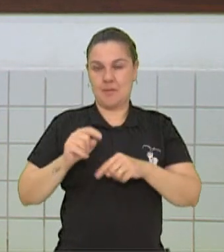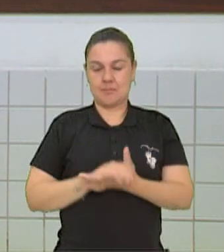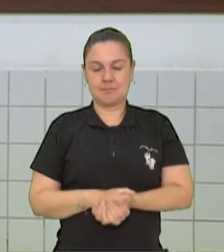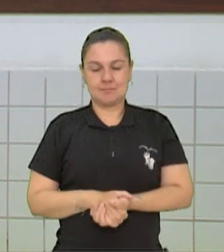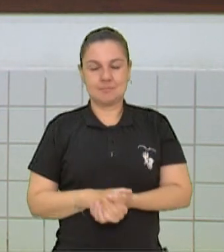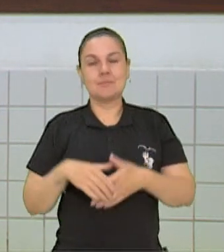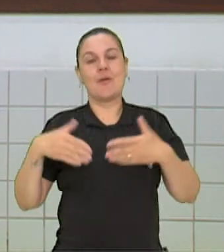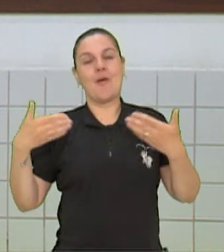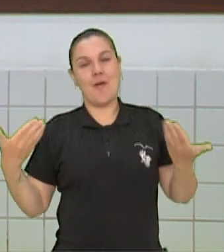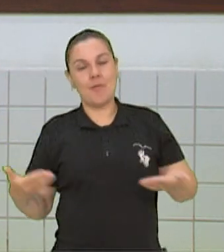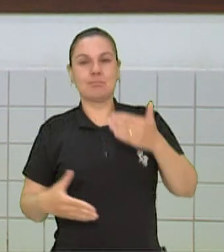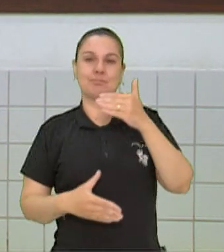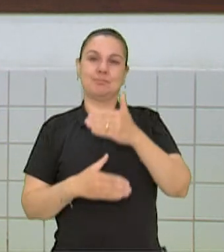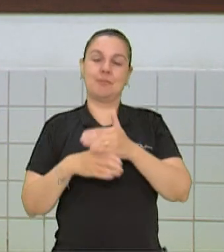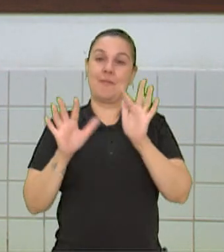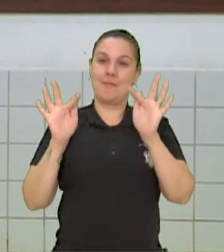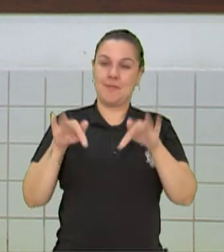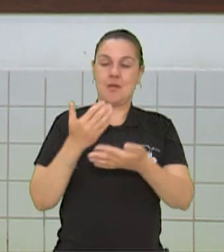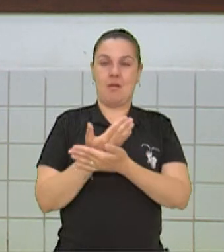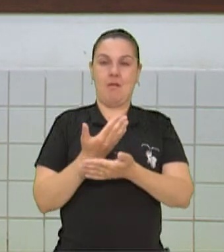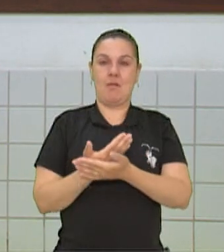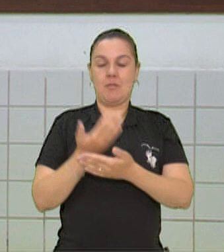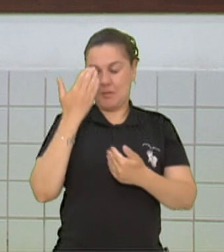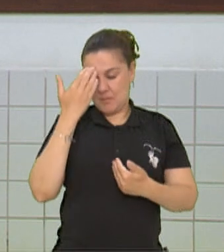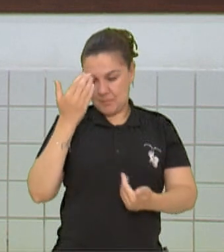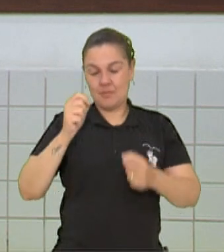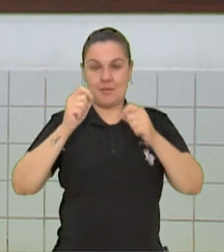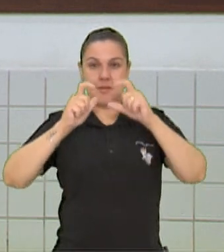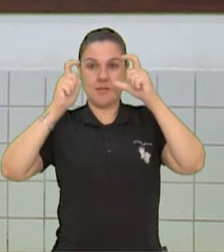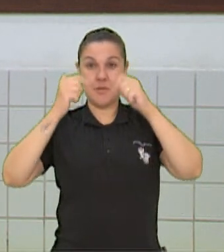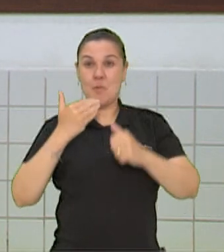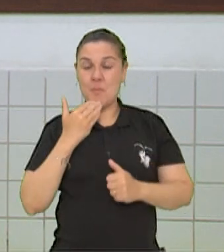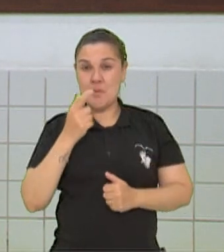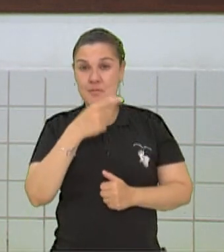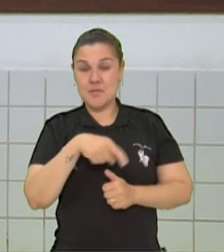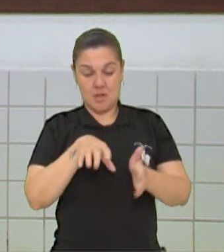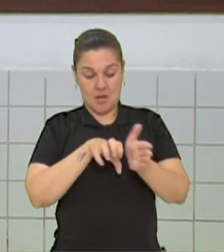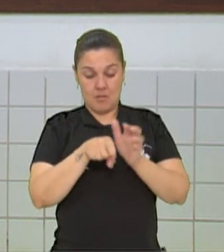então, com isso eu encerro mais uma aula, agradeço a atenção, peço para você